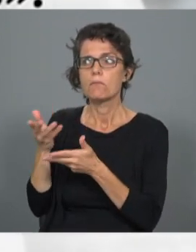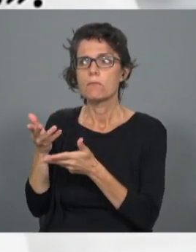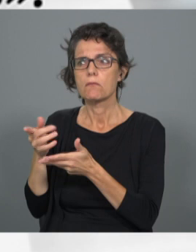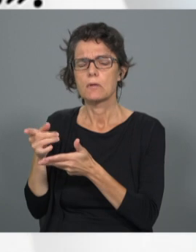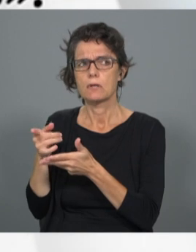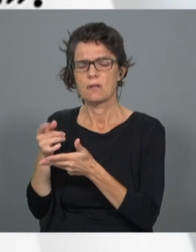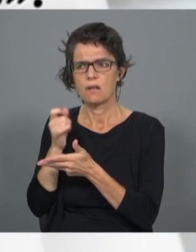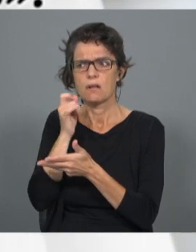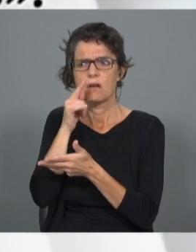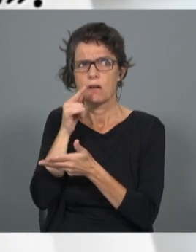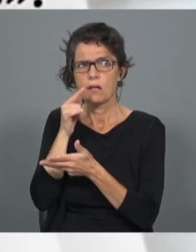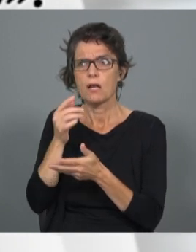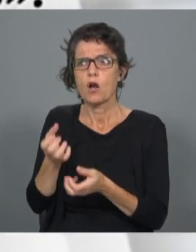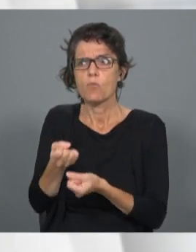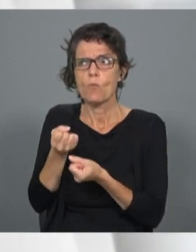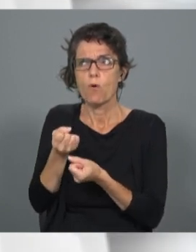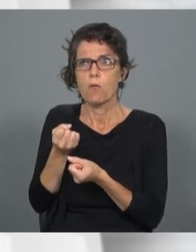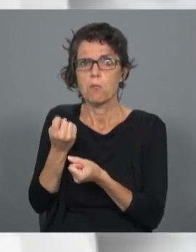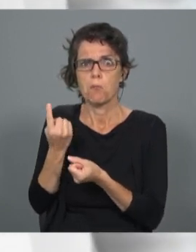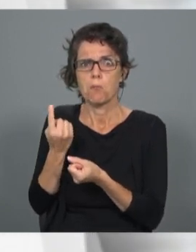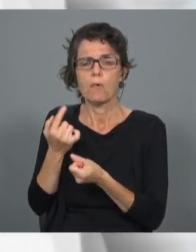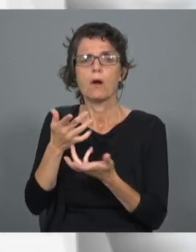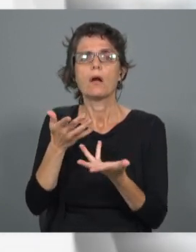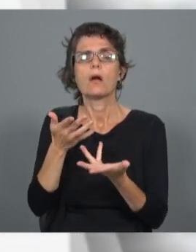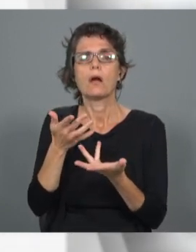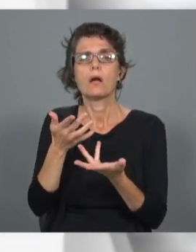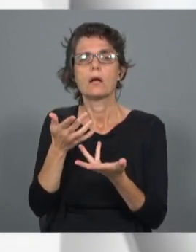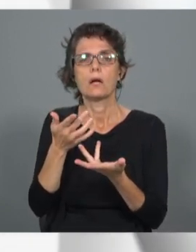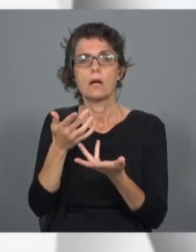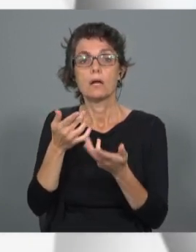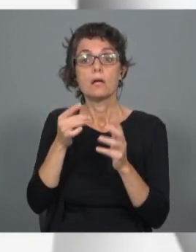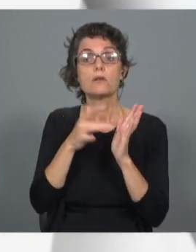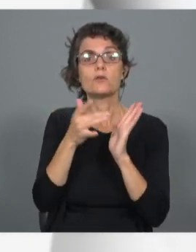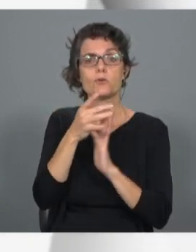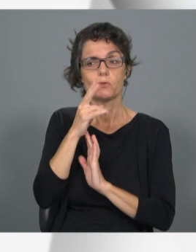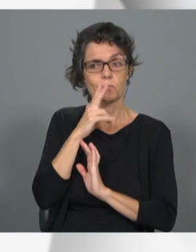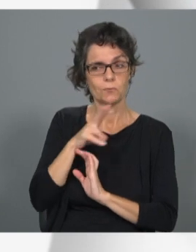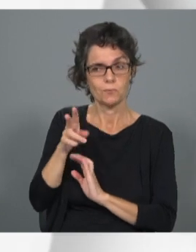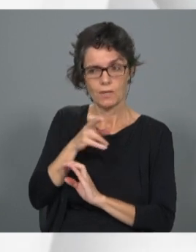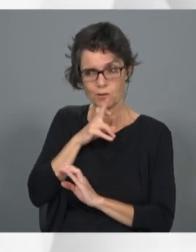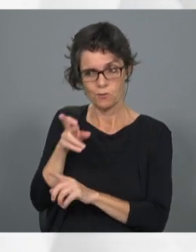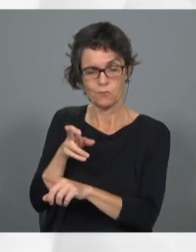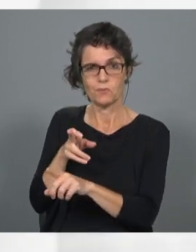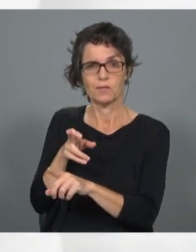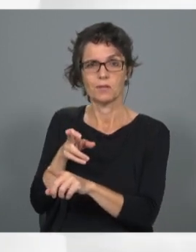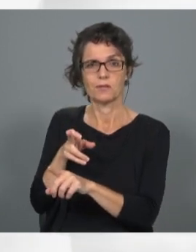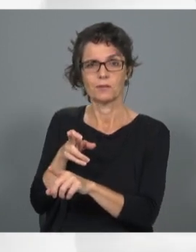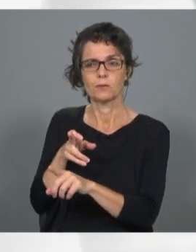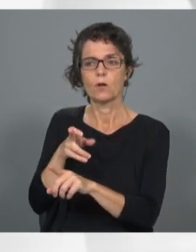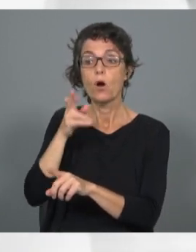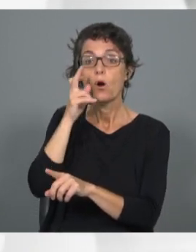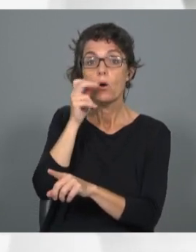Quem poderá então salvar-se? Fitando neles os olhos, Jesus respondeu: Aos homens